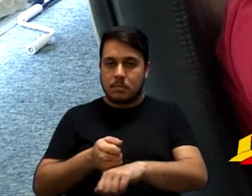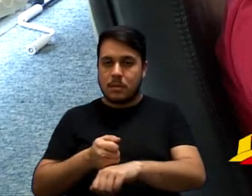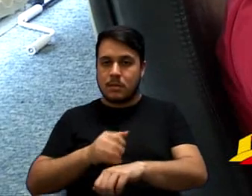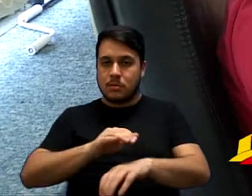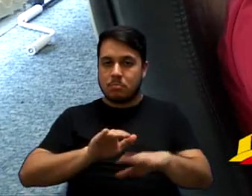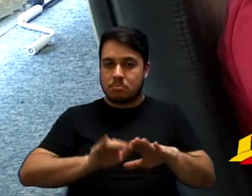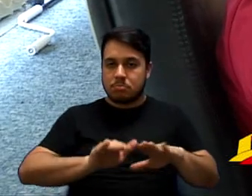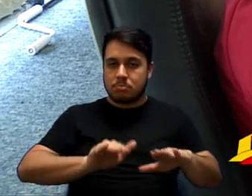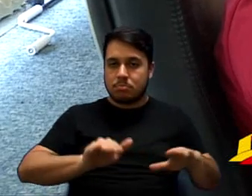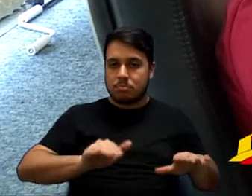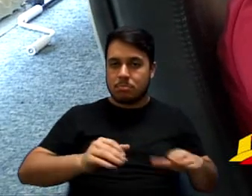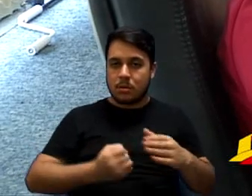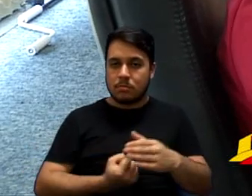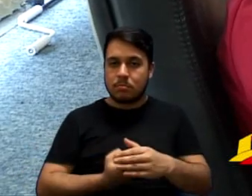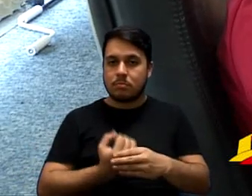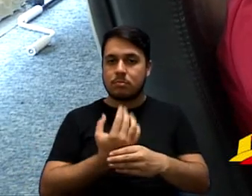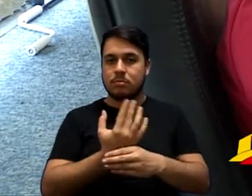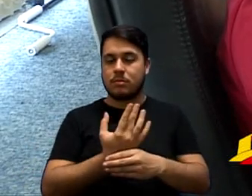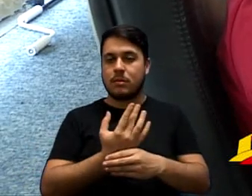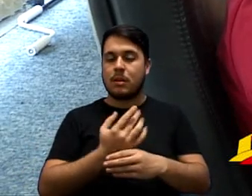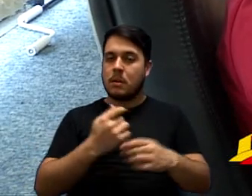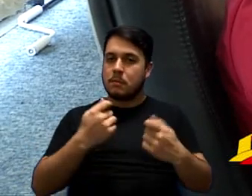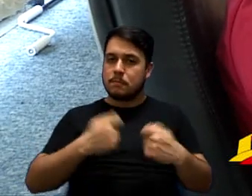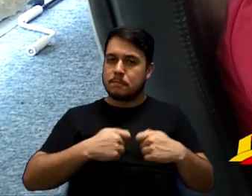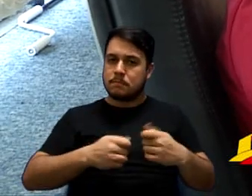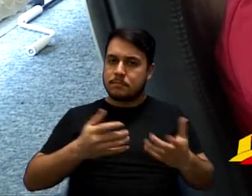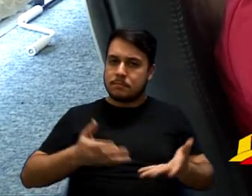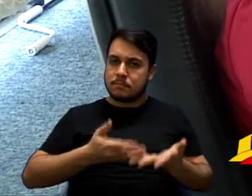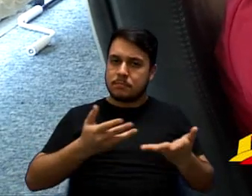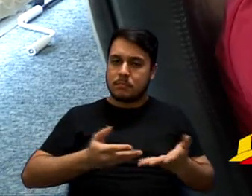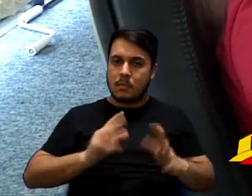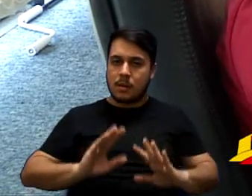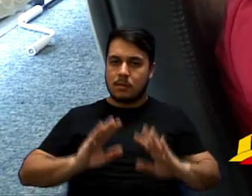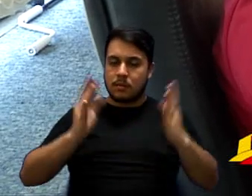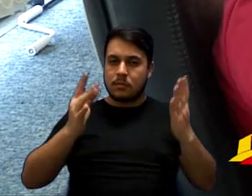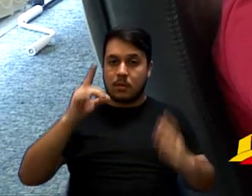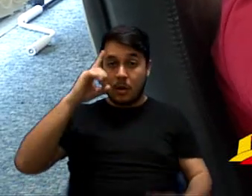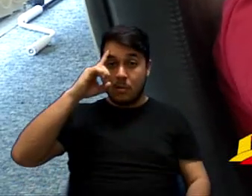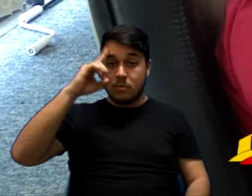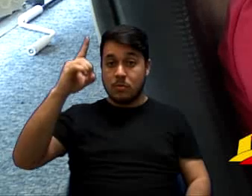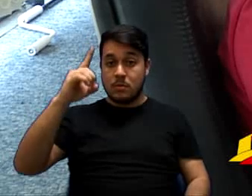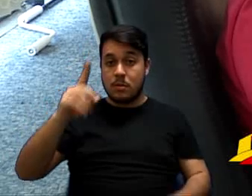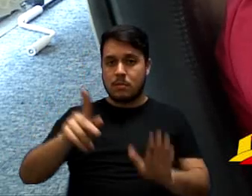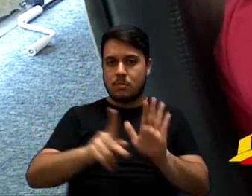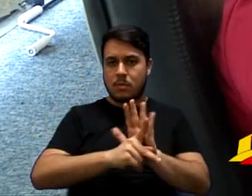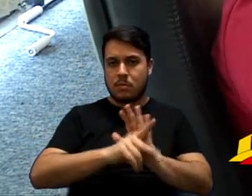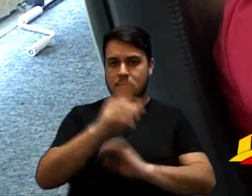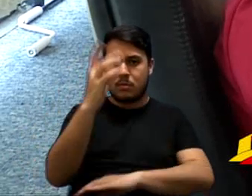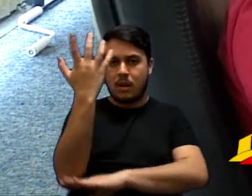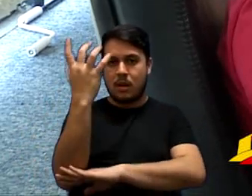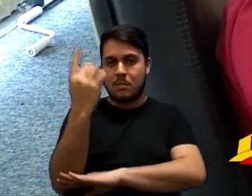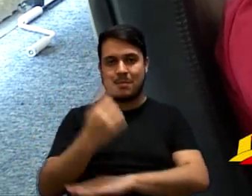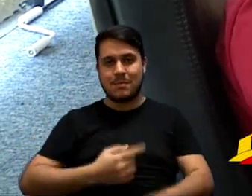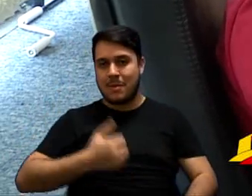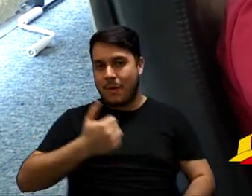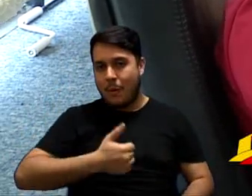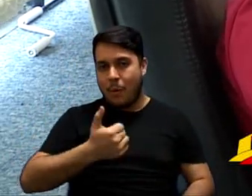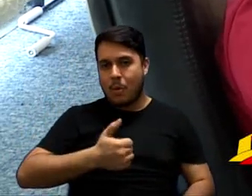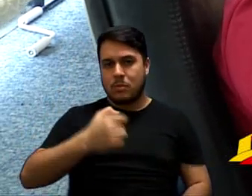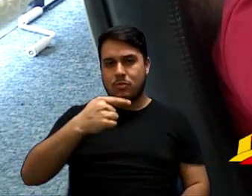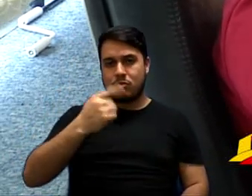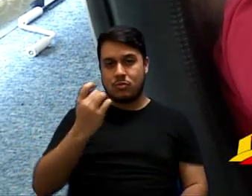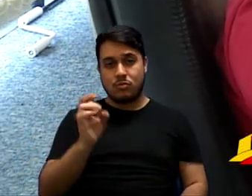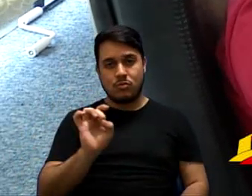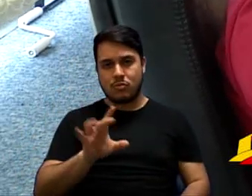nascentes que a gente possa promover esses eventos porque dia da árvore é uma vez por ano não é tem que ser tudo sempre a gente tem que trazer esses